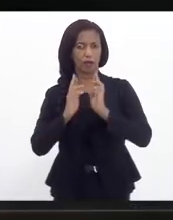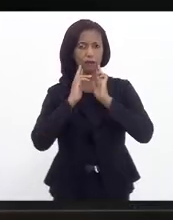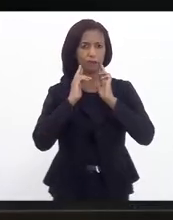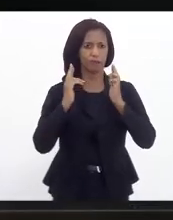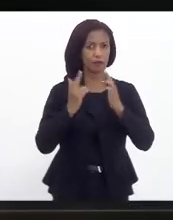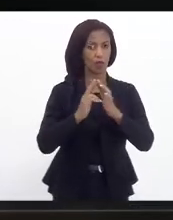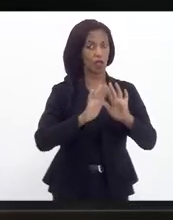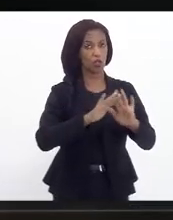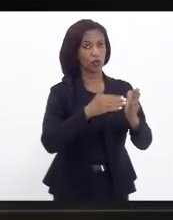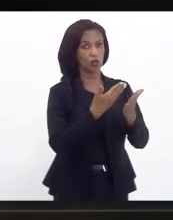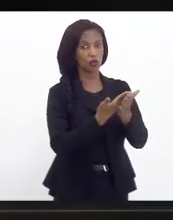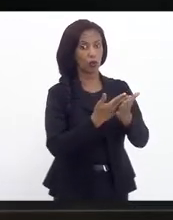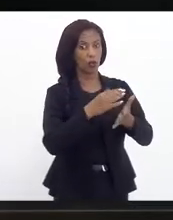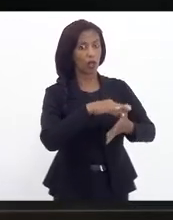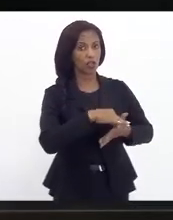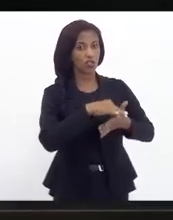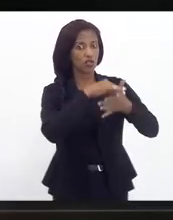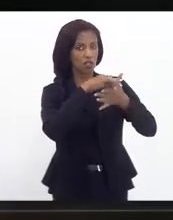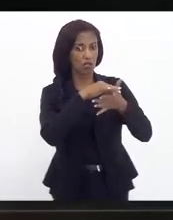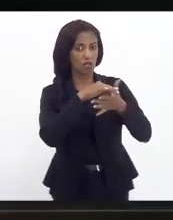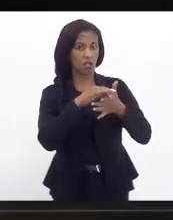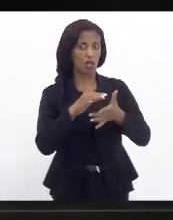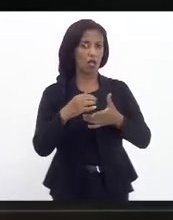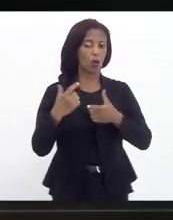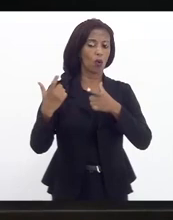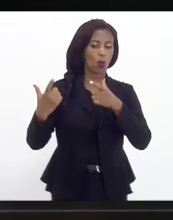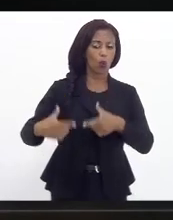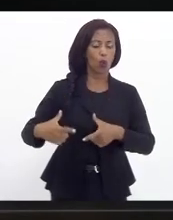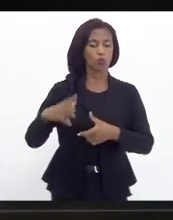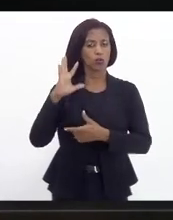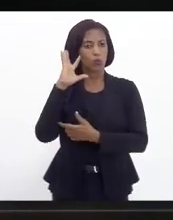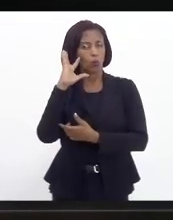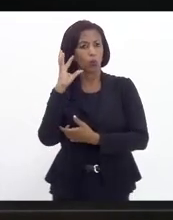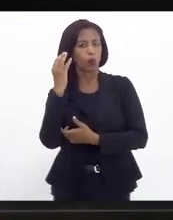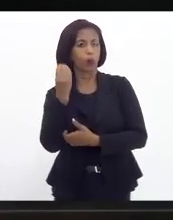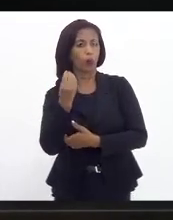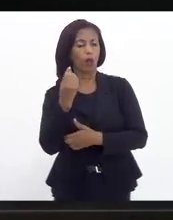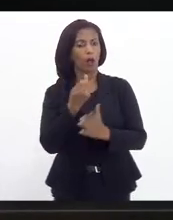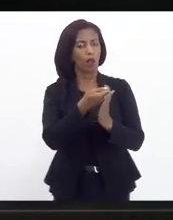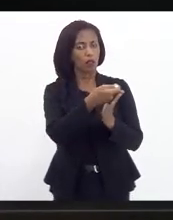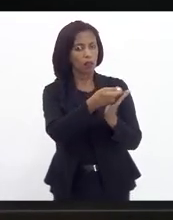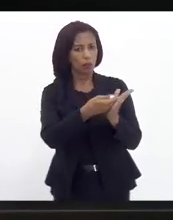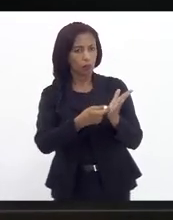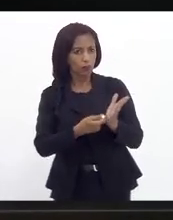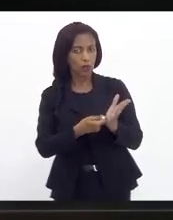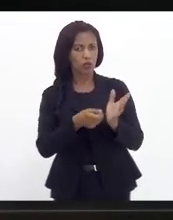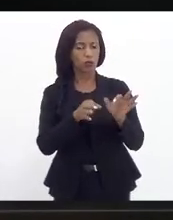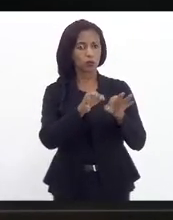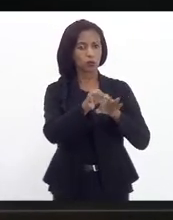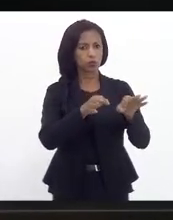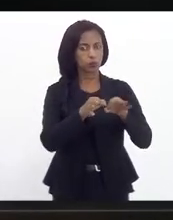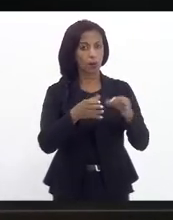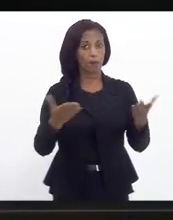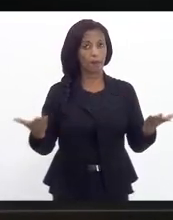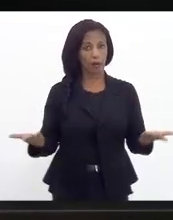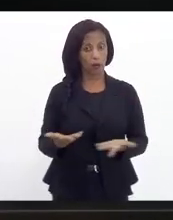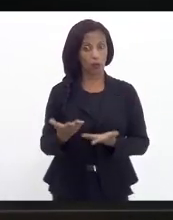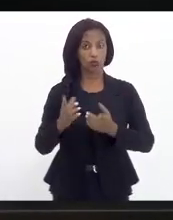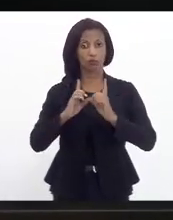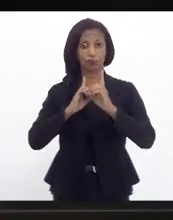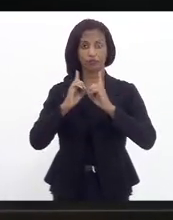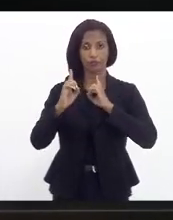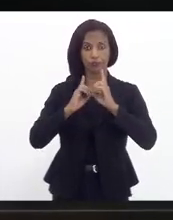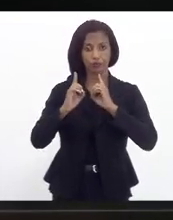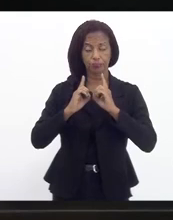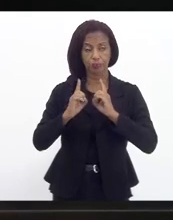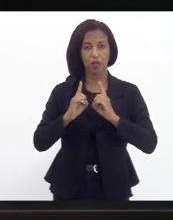de Colégio de Líderes, porque nós pudéssemos ter um texto para discutir no dia de hoje e